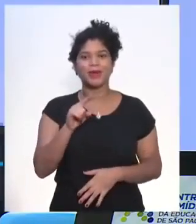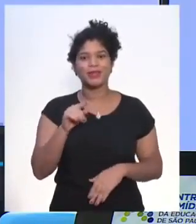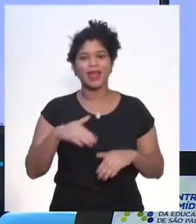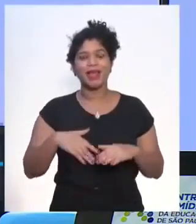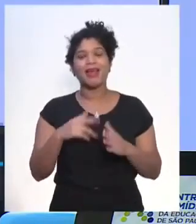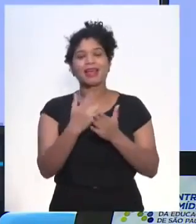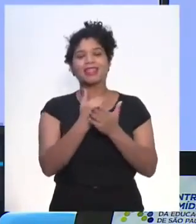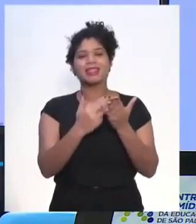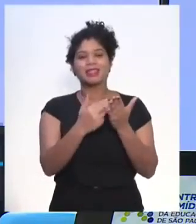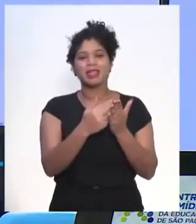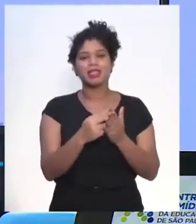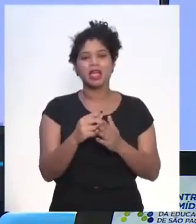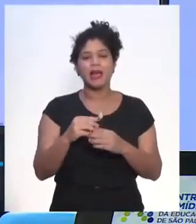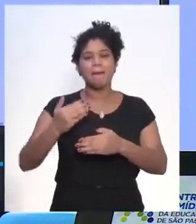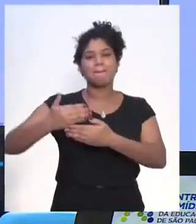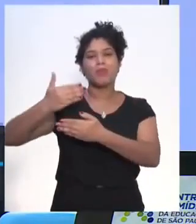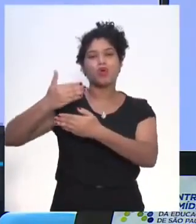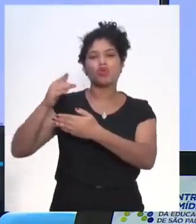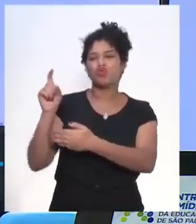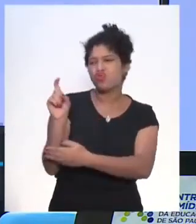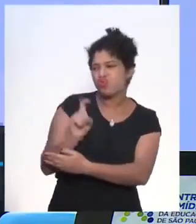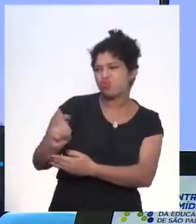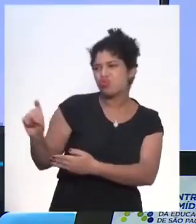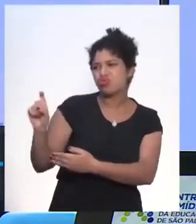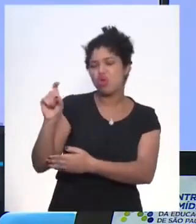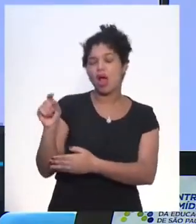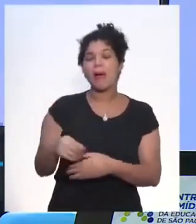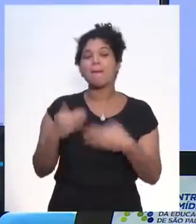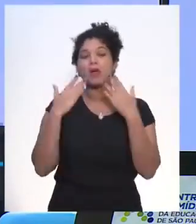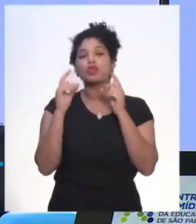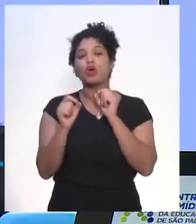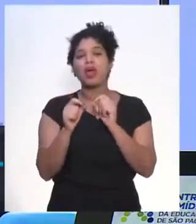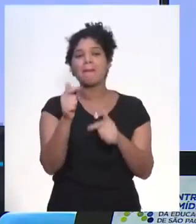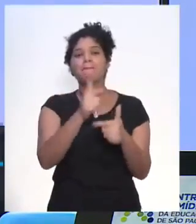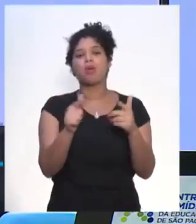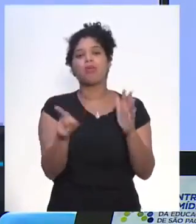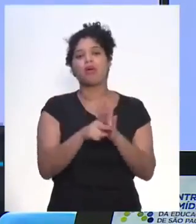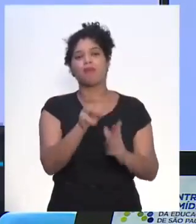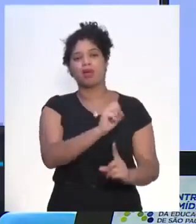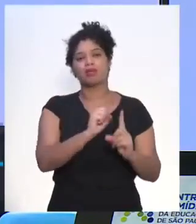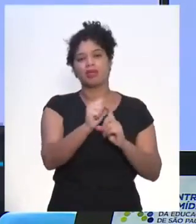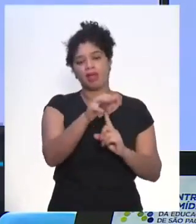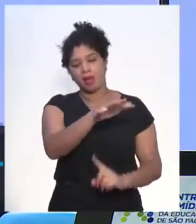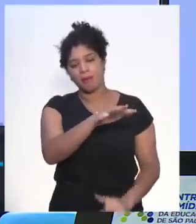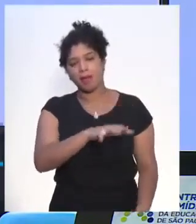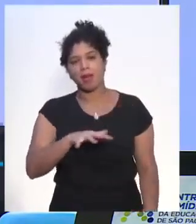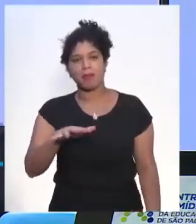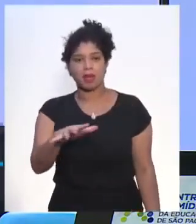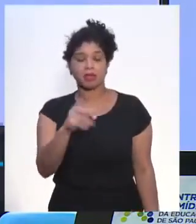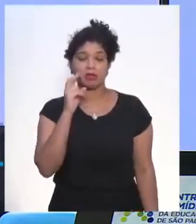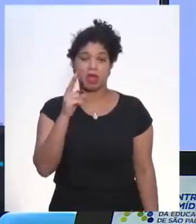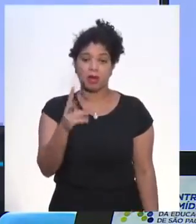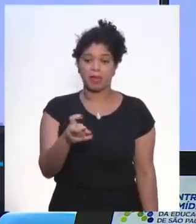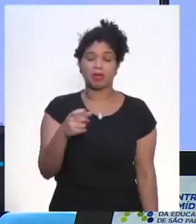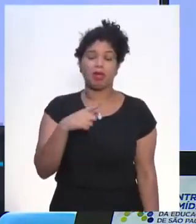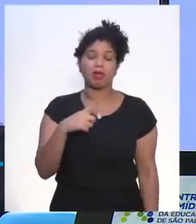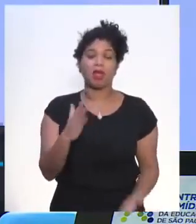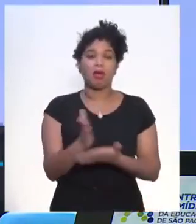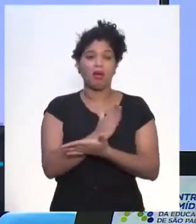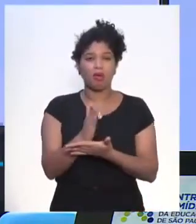surge com o intuito de mostrar problemas sociais daquela região específica. Então, você vê grafites com a temática, por